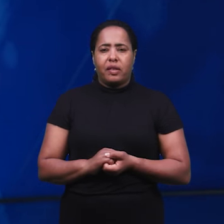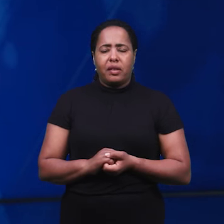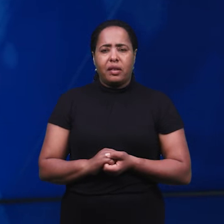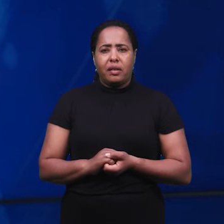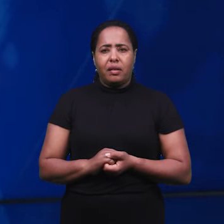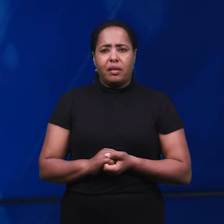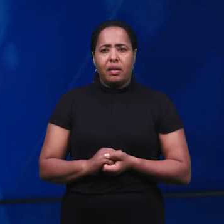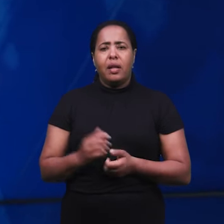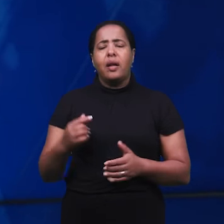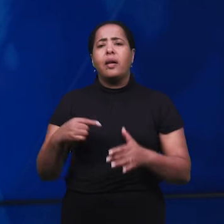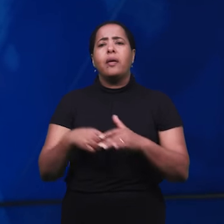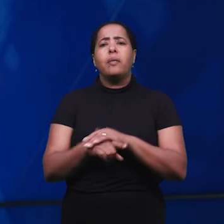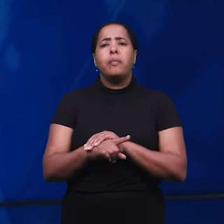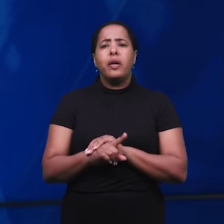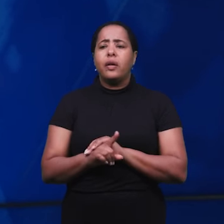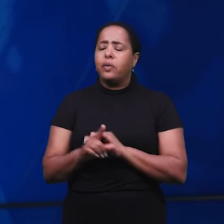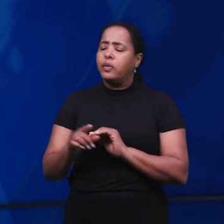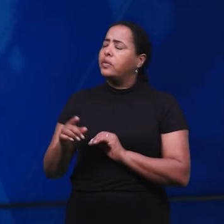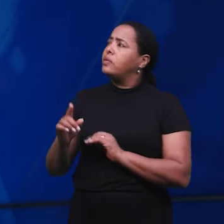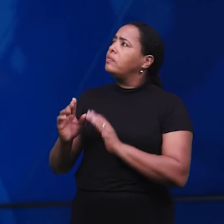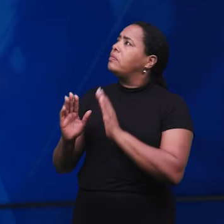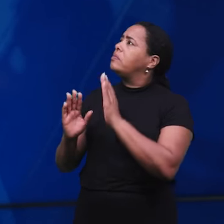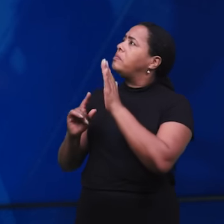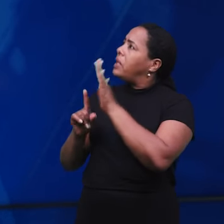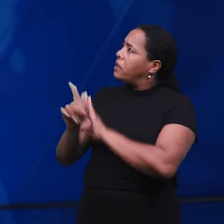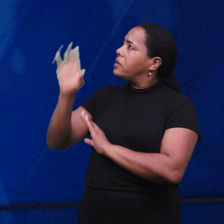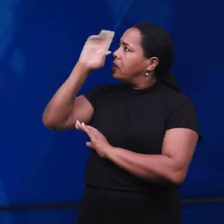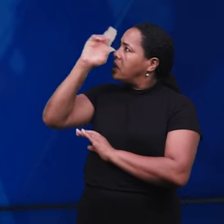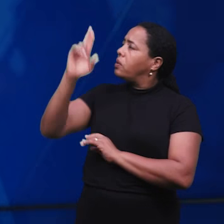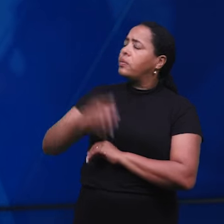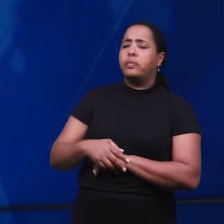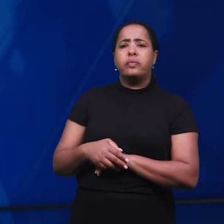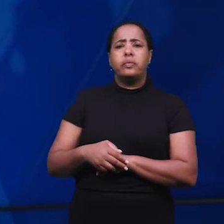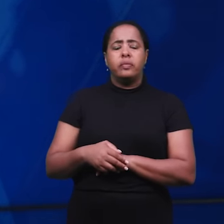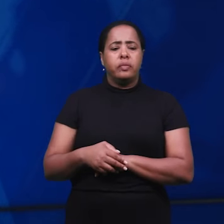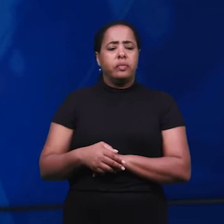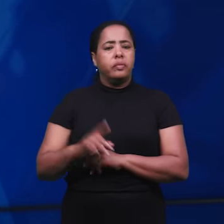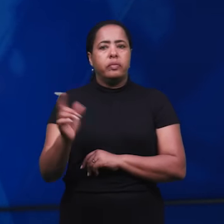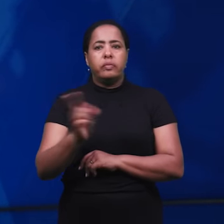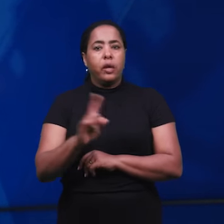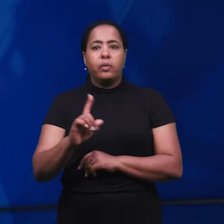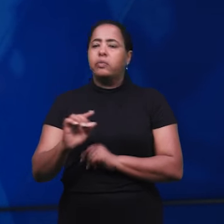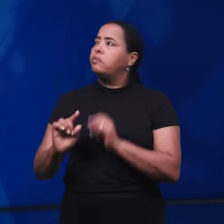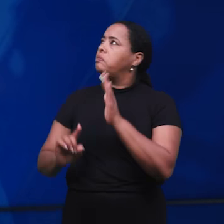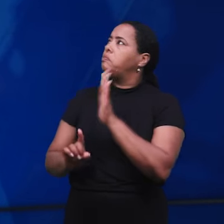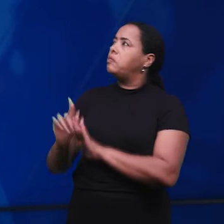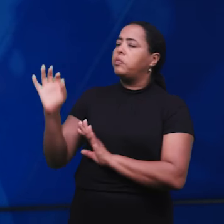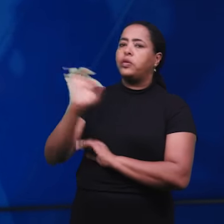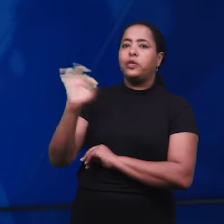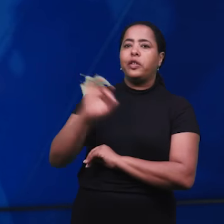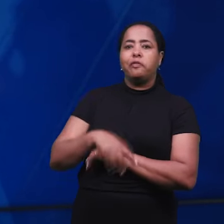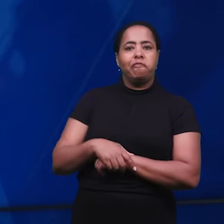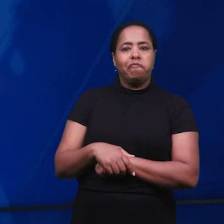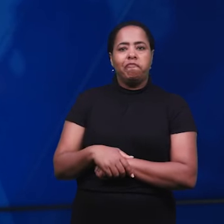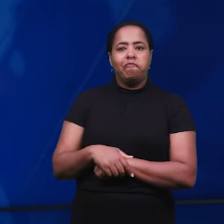Pedro podia entrar na casa e consultar o Senhor. Senhor, não, ele não consultou, ele não perguntou.